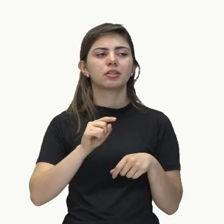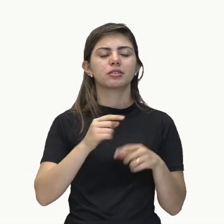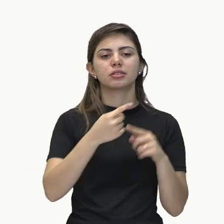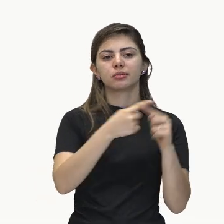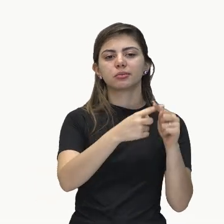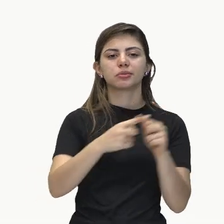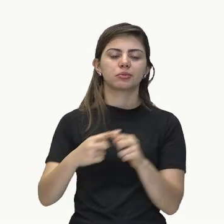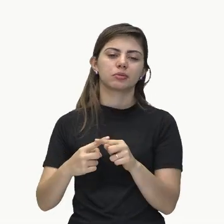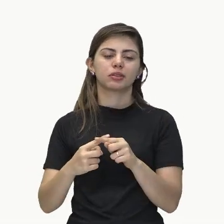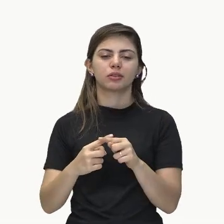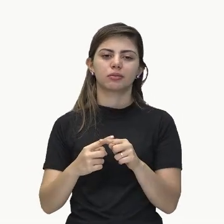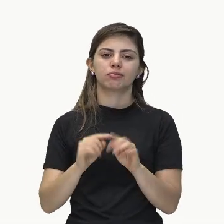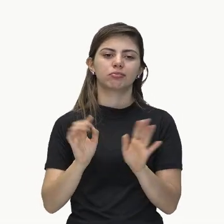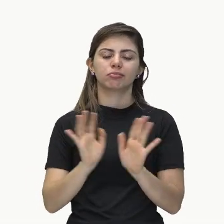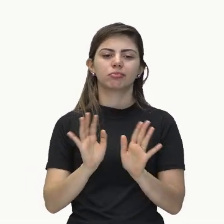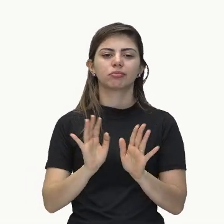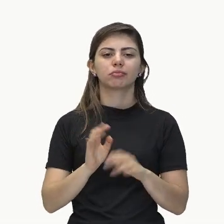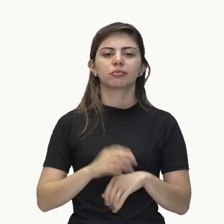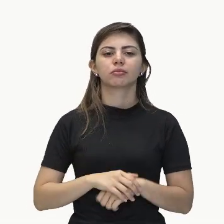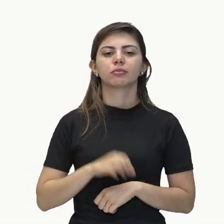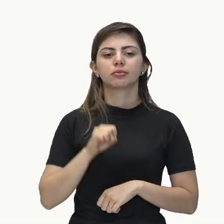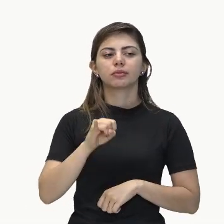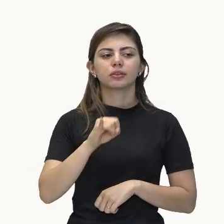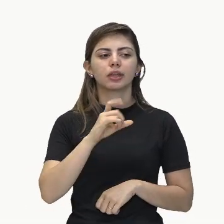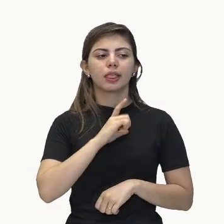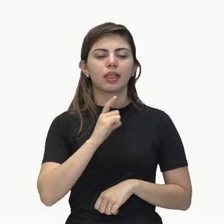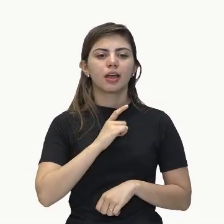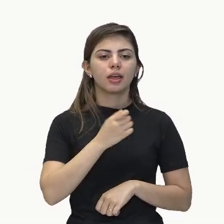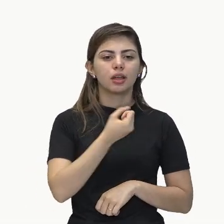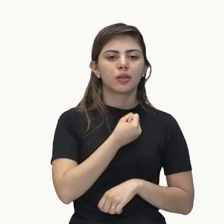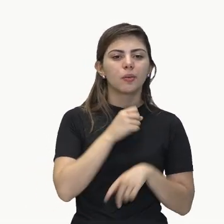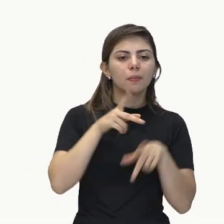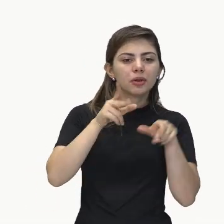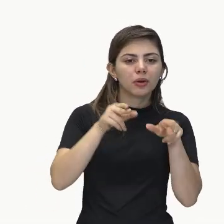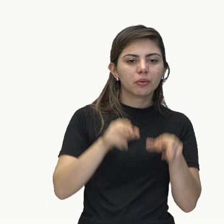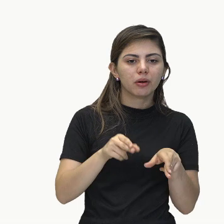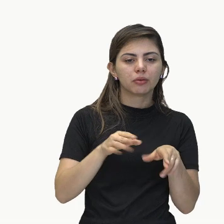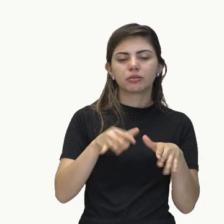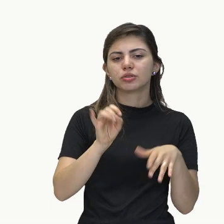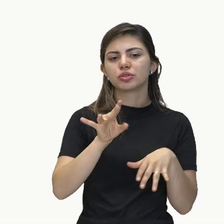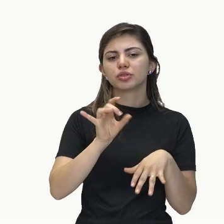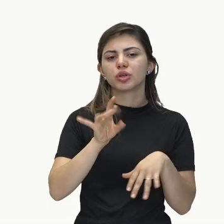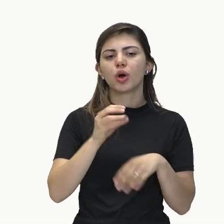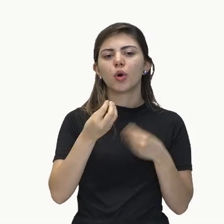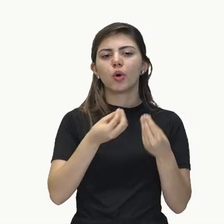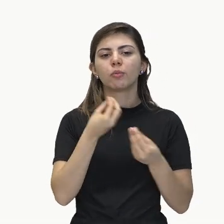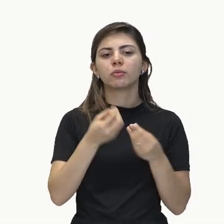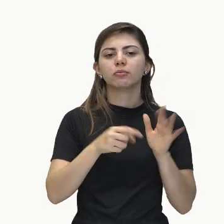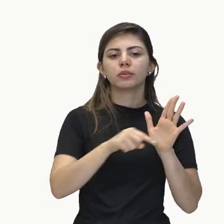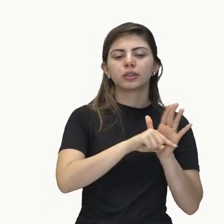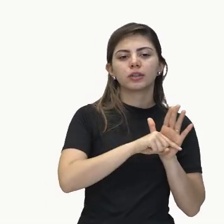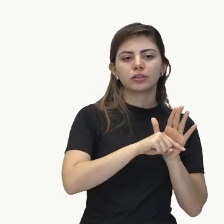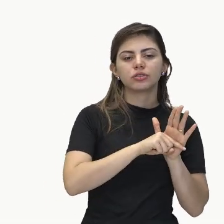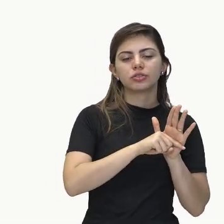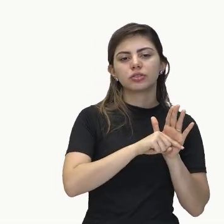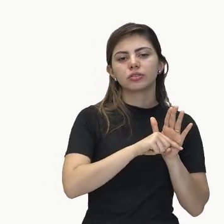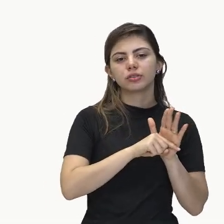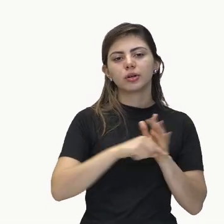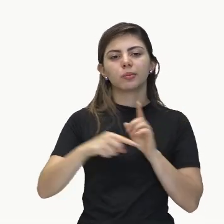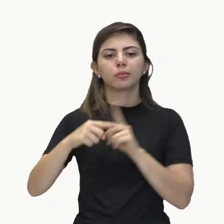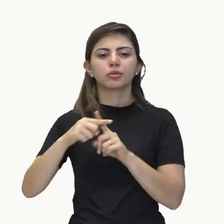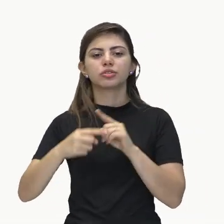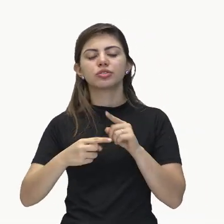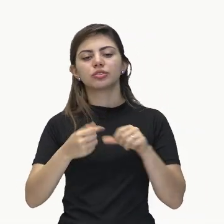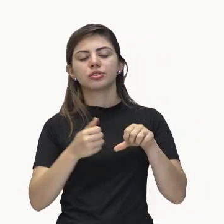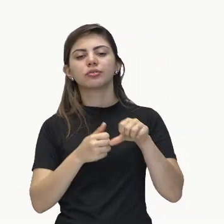primeira. Não. Os termos são iguais, eu só preciso o quê? Trocar este sinal. Tá bom? E como é que eu faço